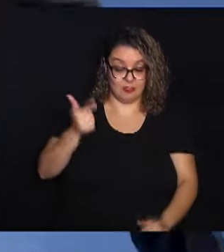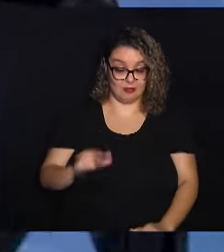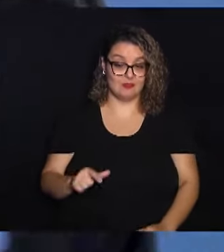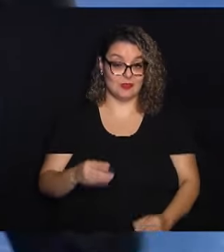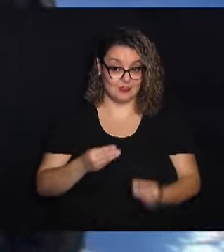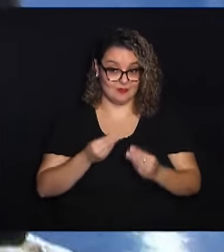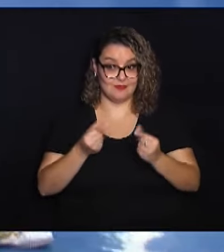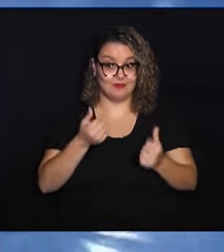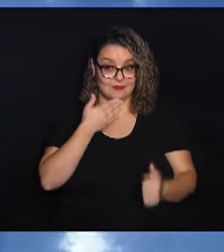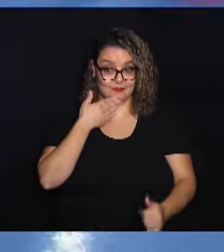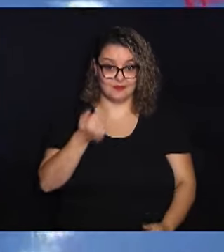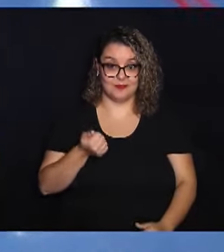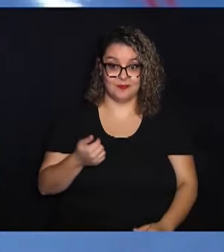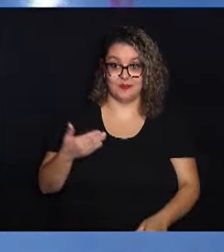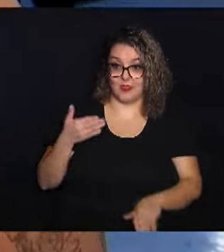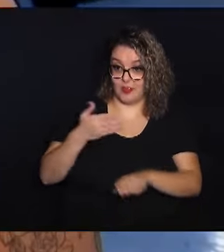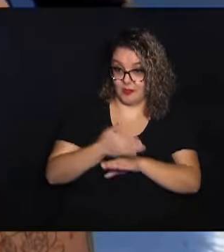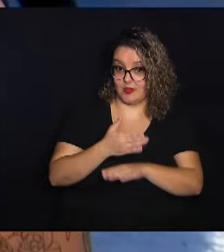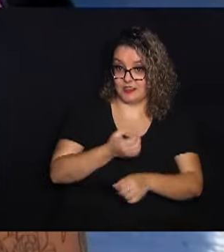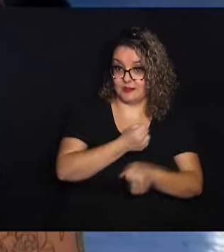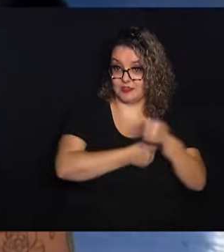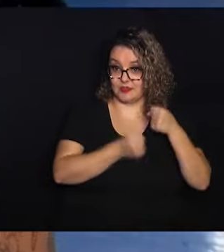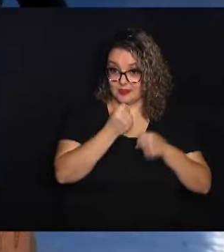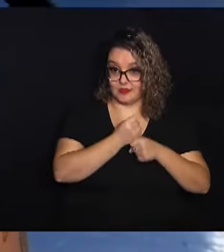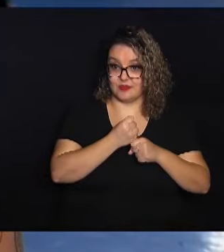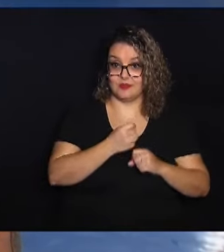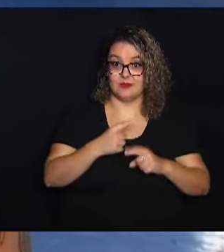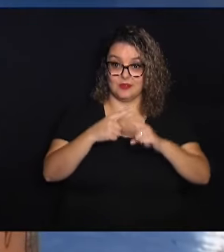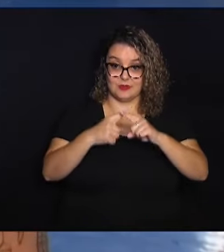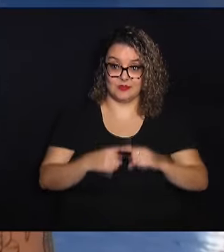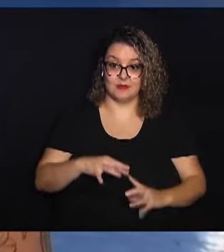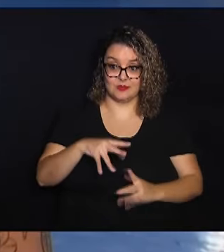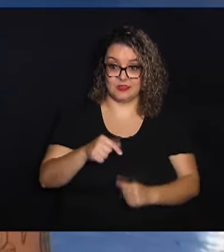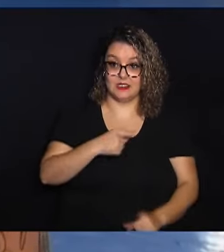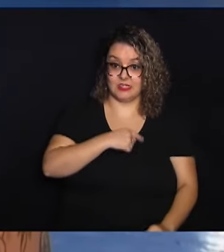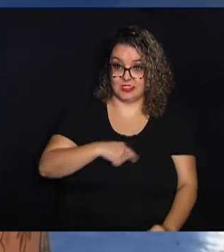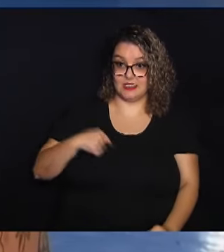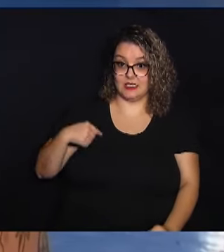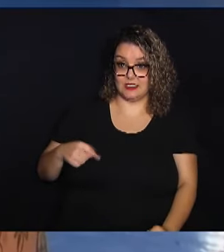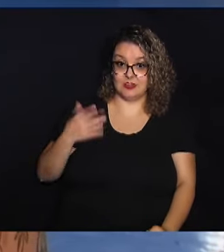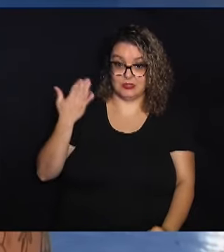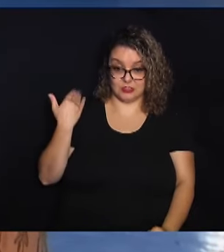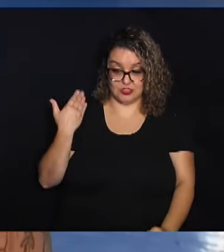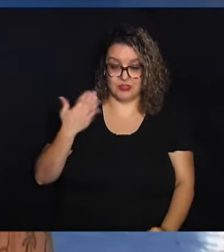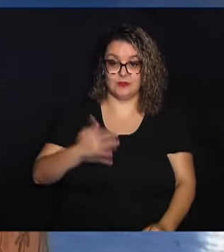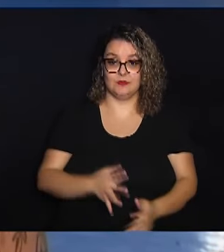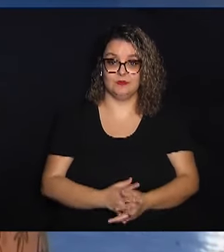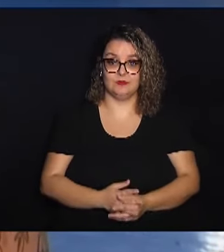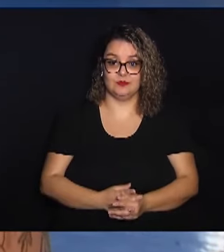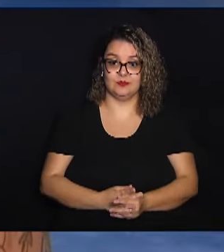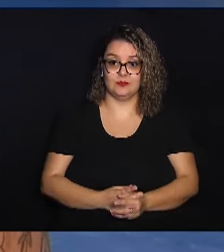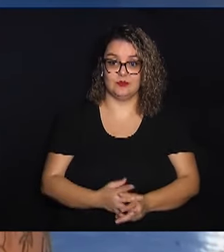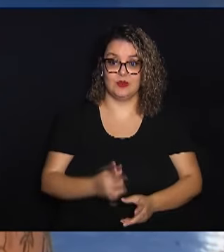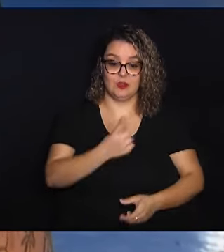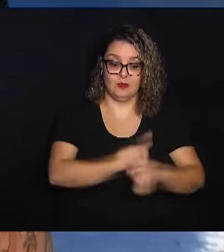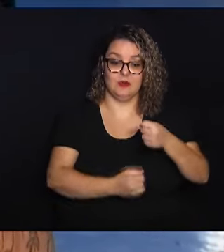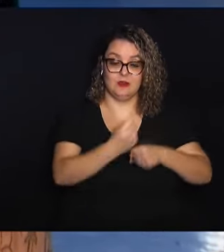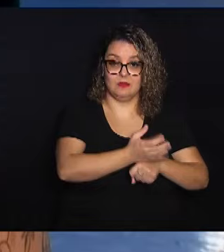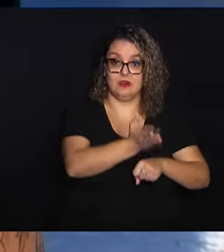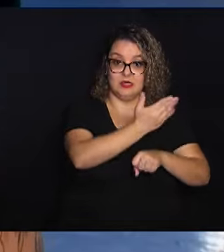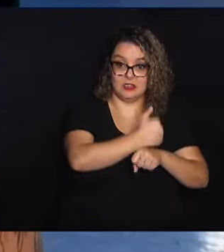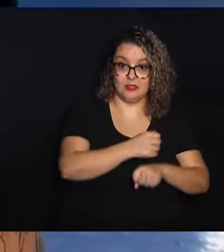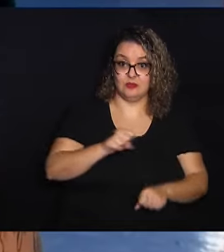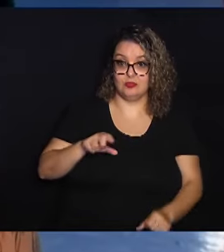aperfeiçoando eu participei o ano passado do campeonato mundial na China e no ano anterior eu eu participei do